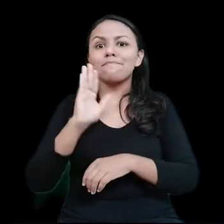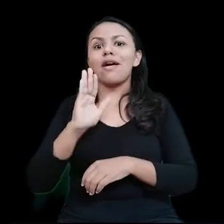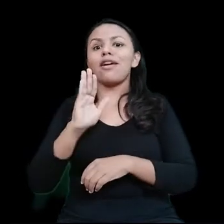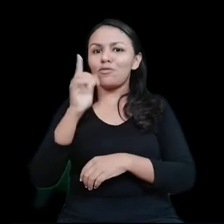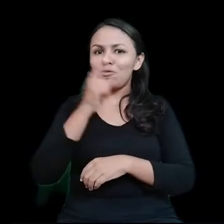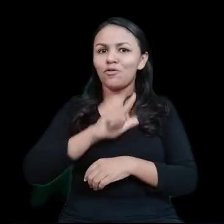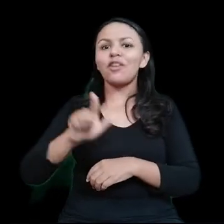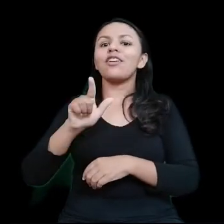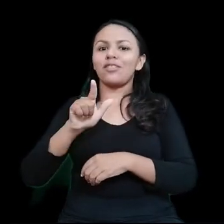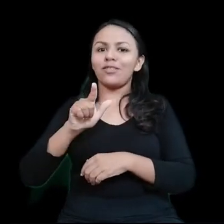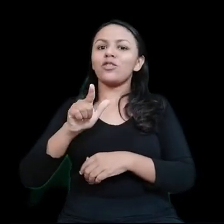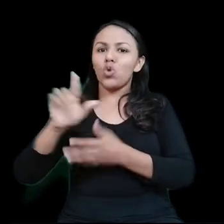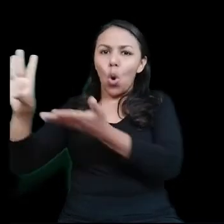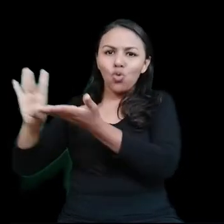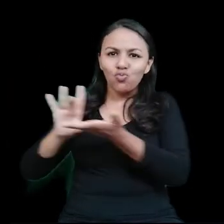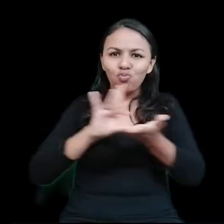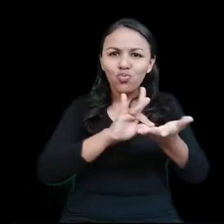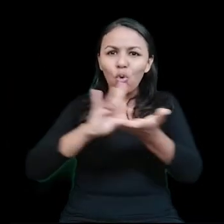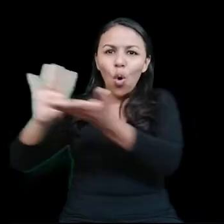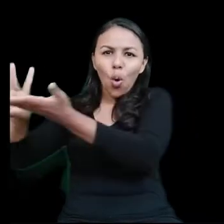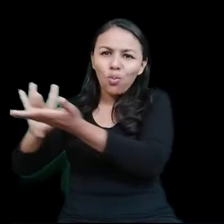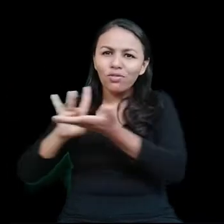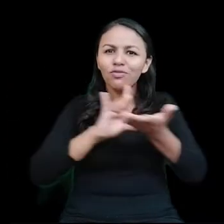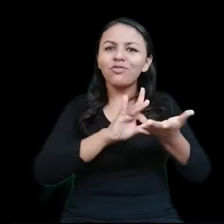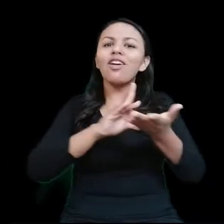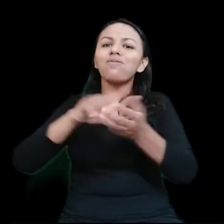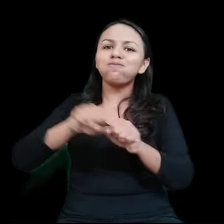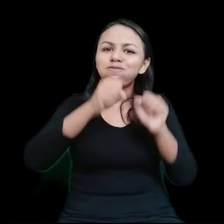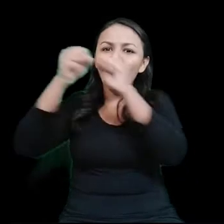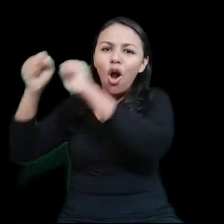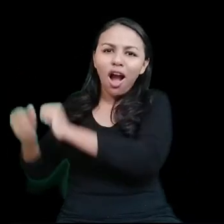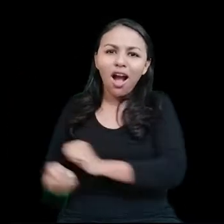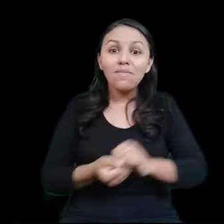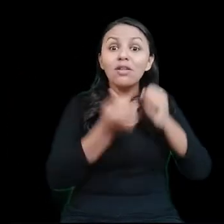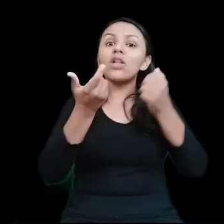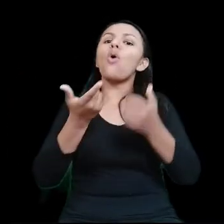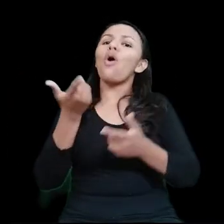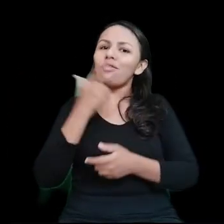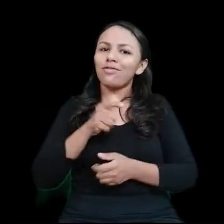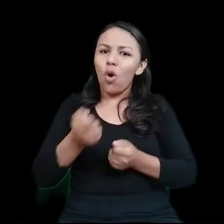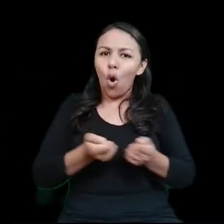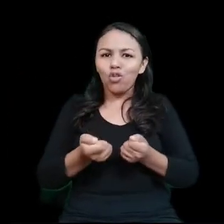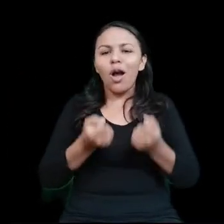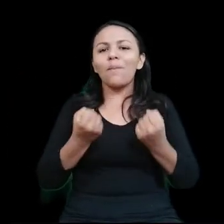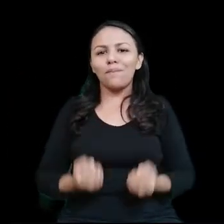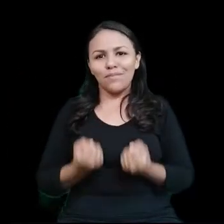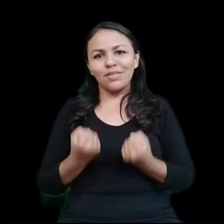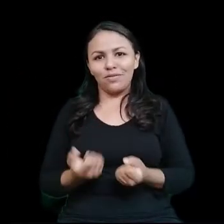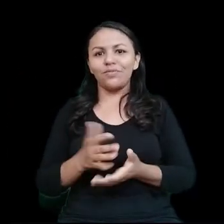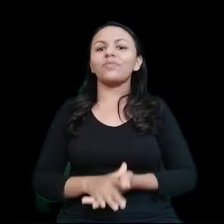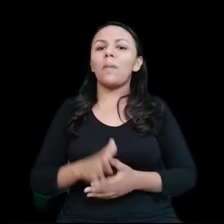de mobilização dos substratos e também ali um controle no peso. Aonde nós podemos melhorar nossa